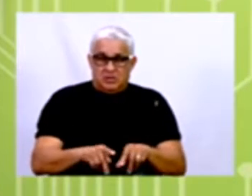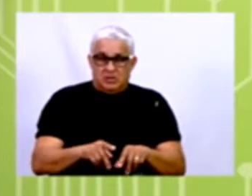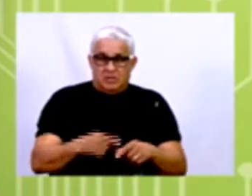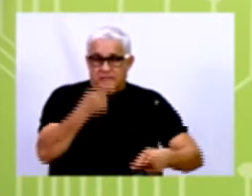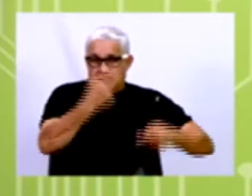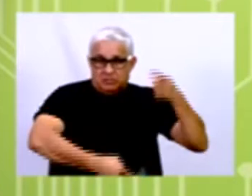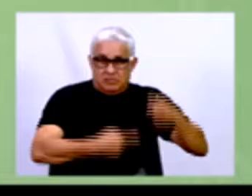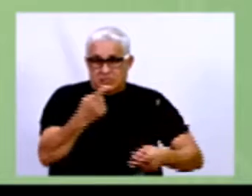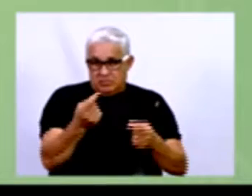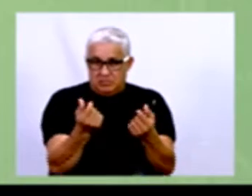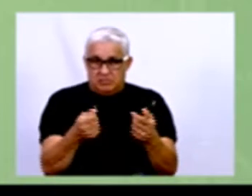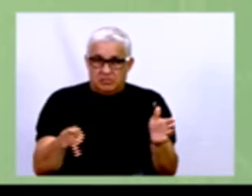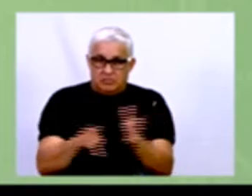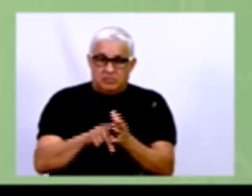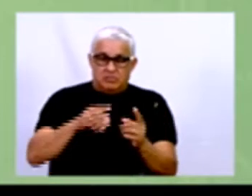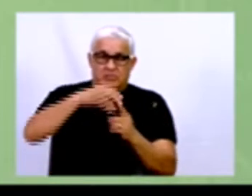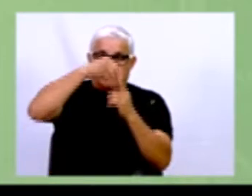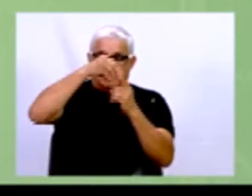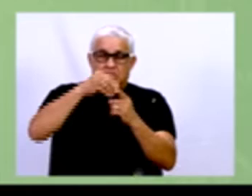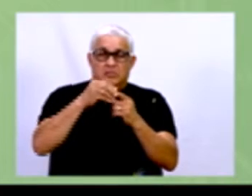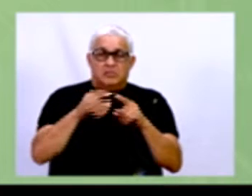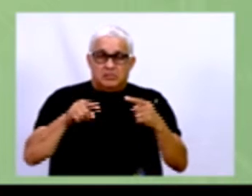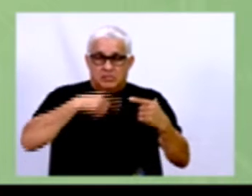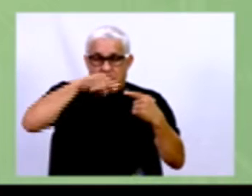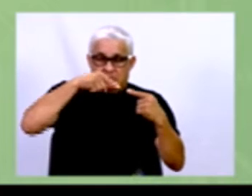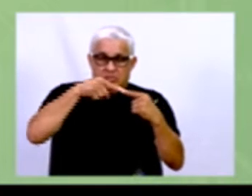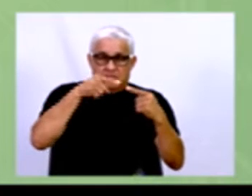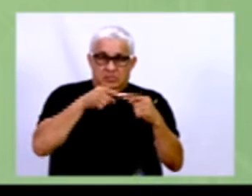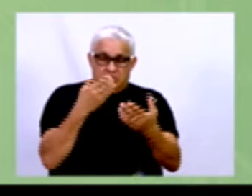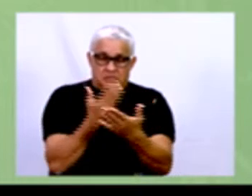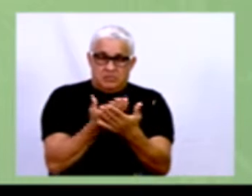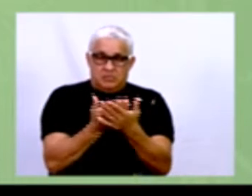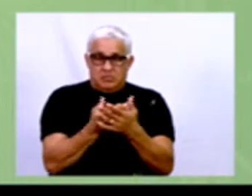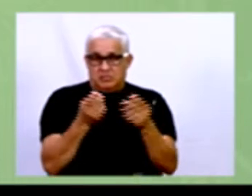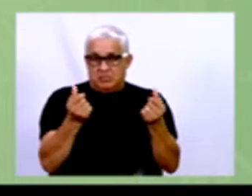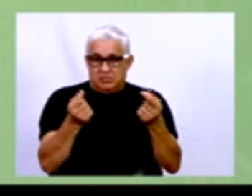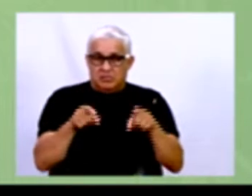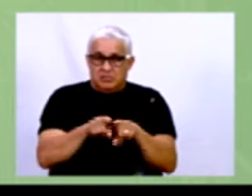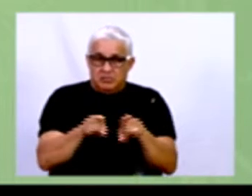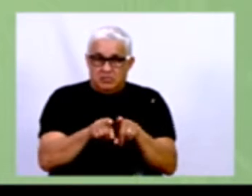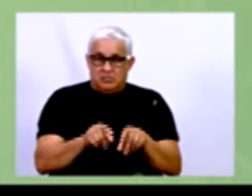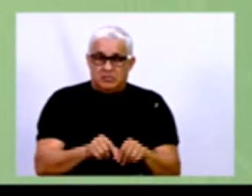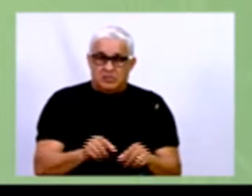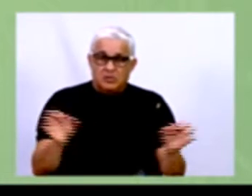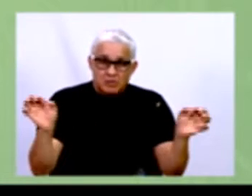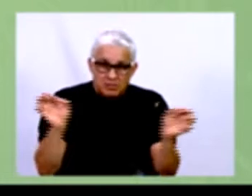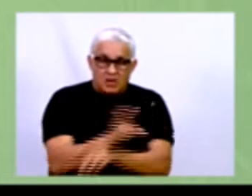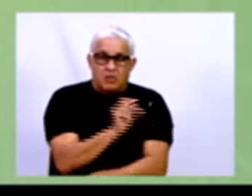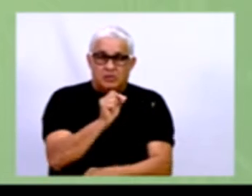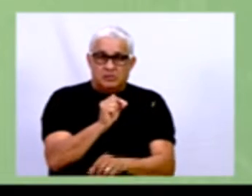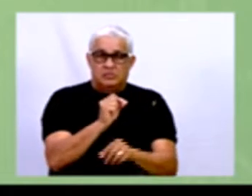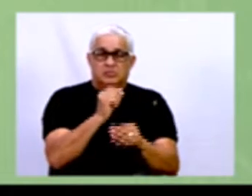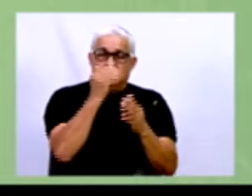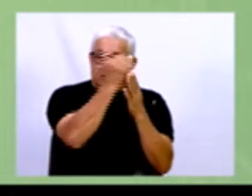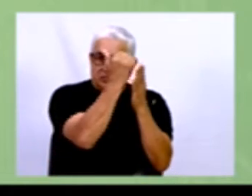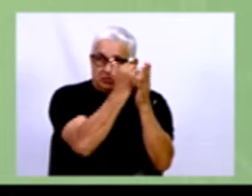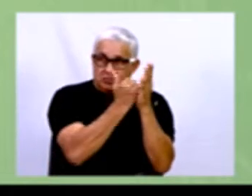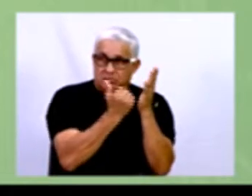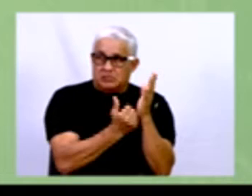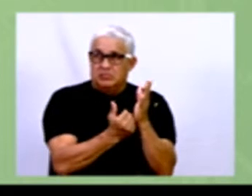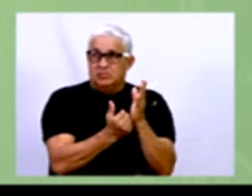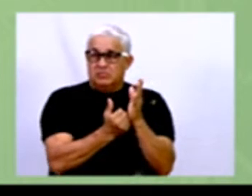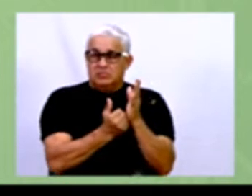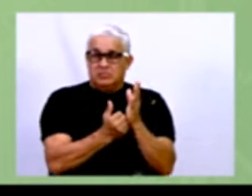principais, os objetos de estudo da economia e vamos concluir dando uma pincelada nas divisões didáticas da economia